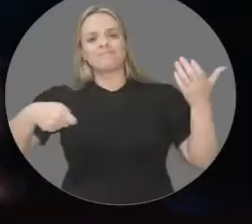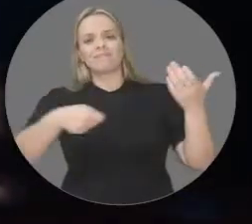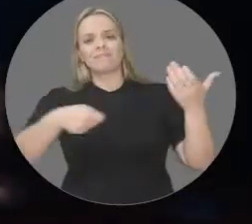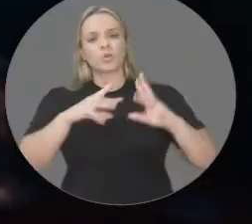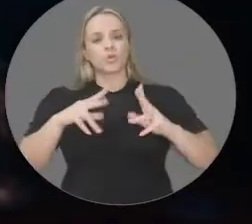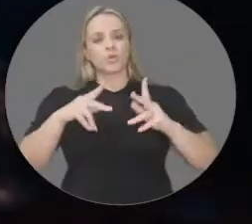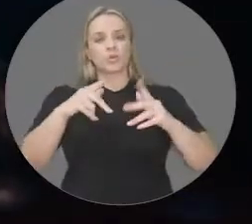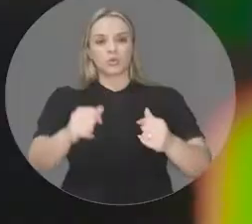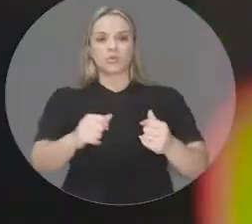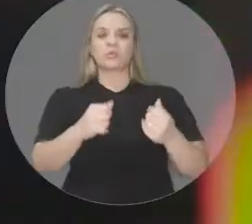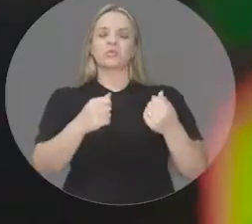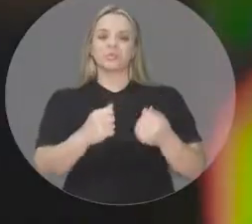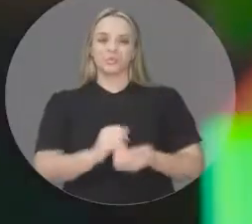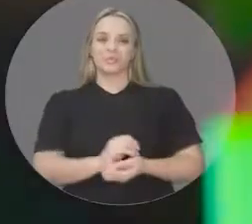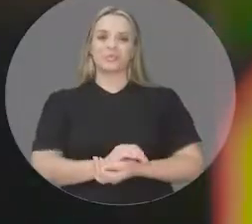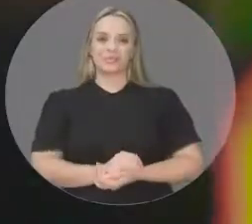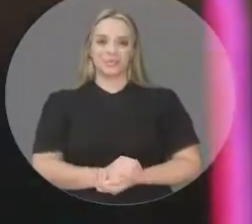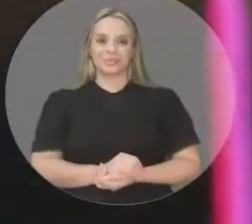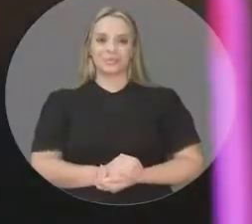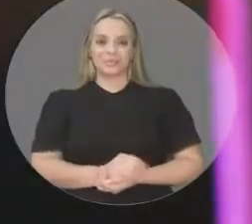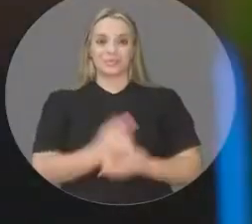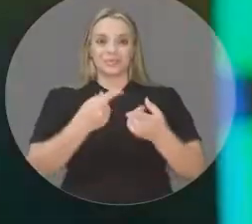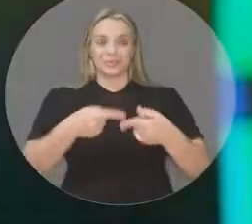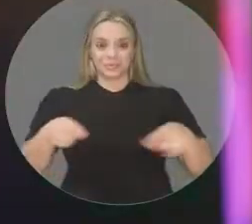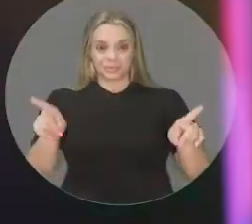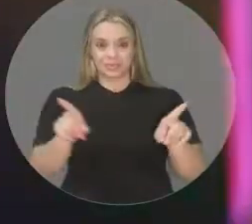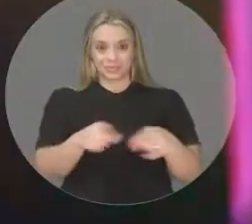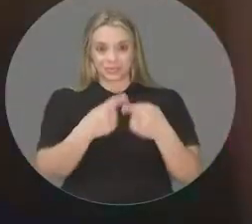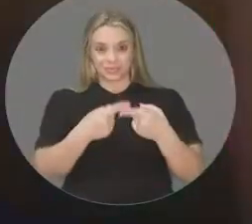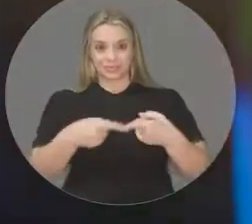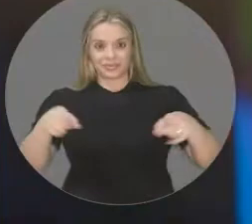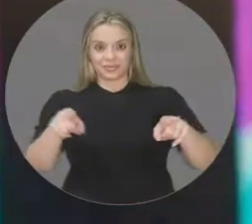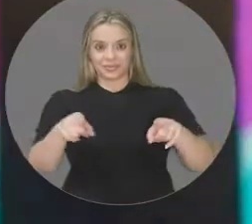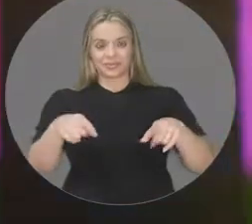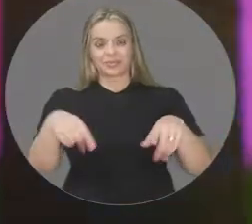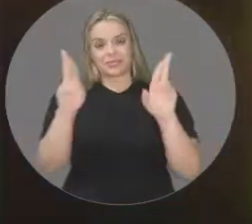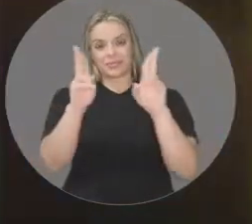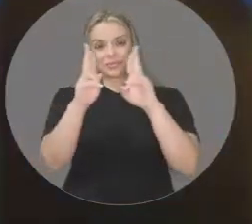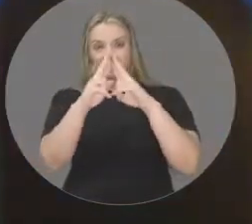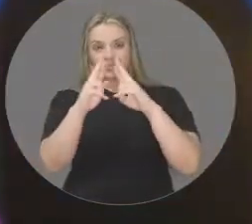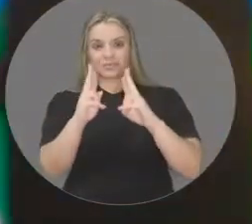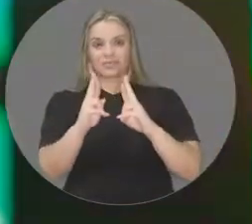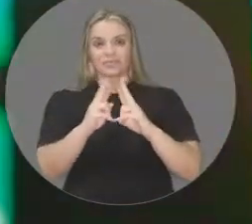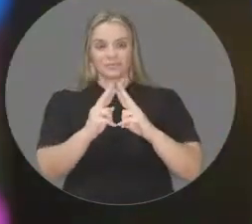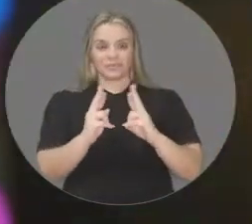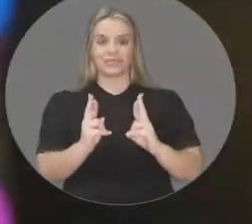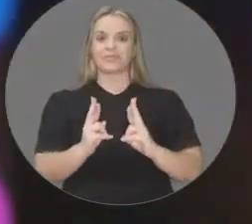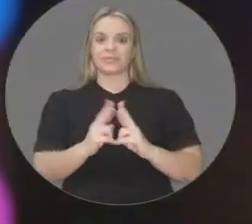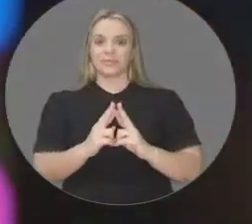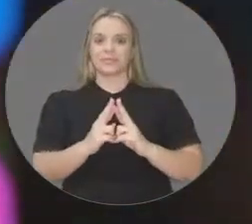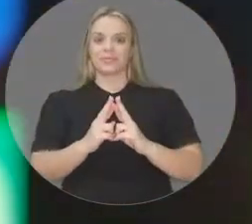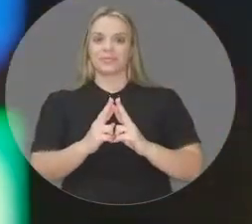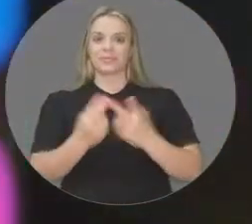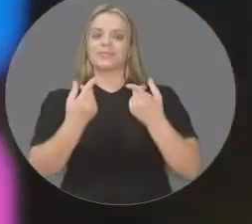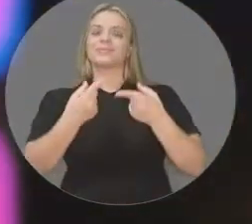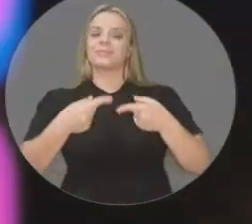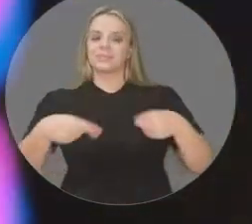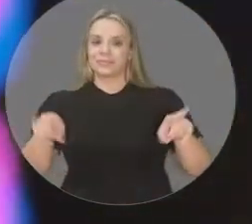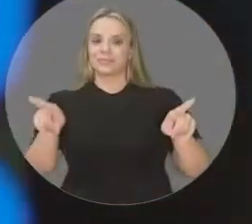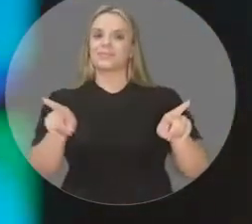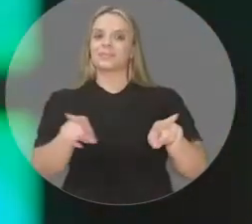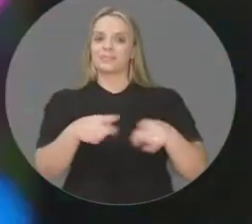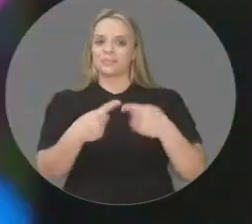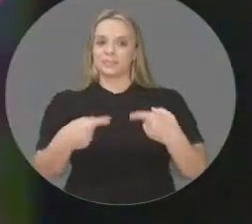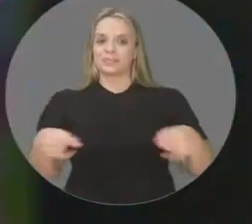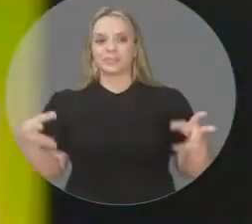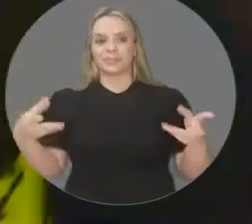por meio de pregão. E no programa de hoje, a fusão do Siriri com o rock and roll. Flor Ribeirinha e Desert